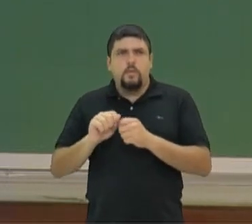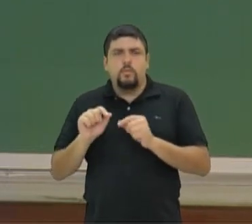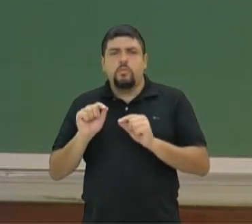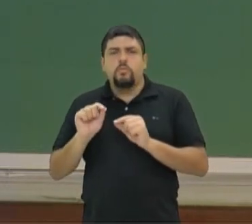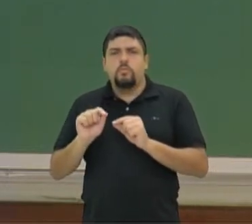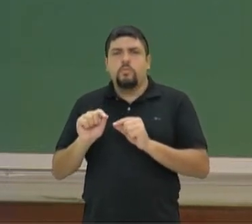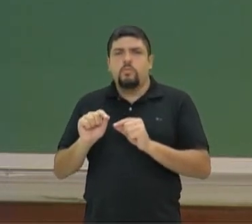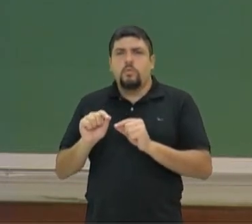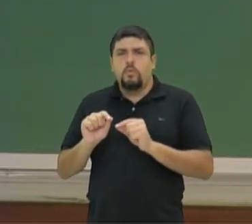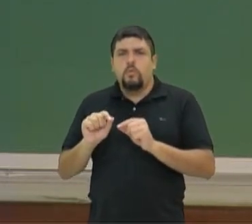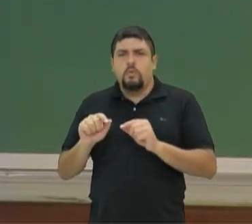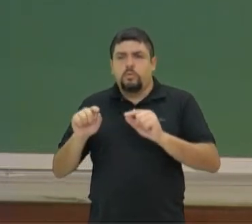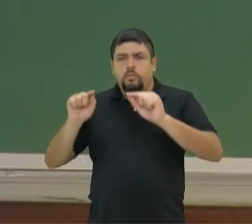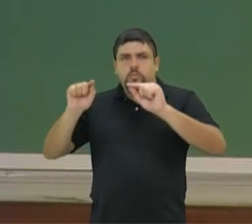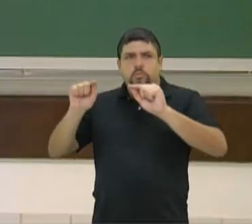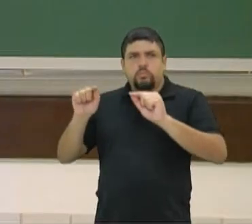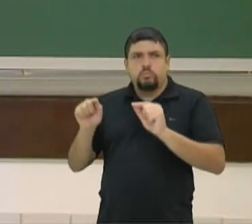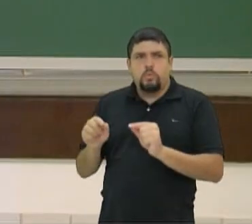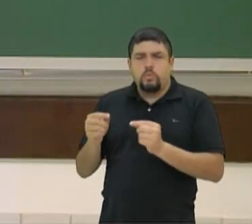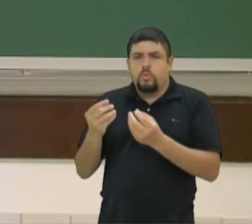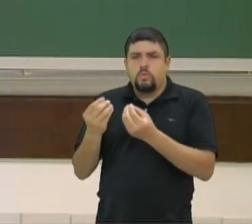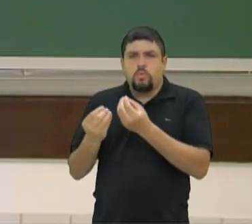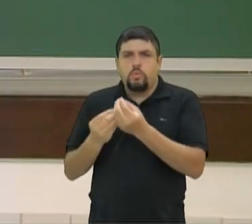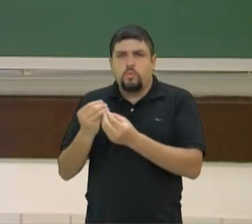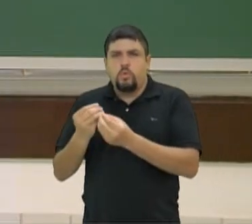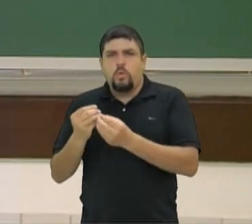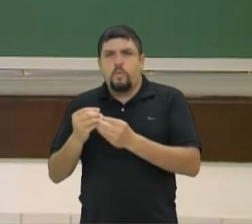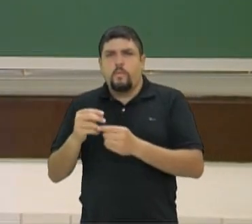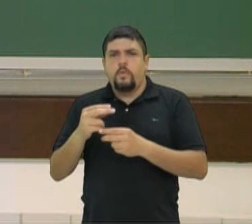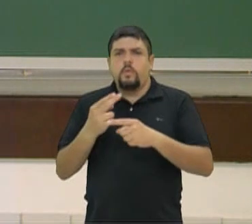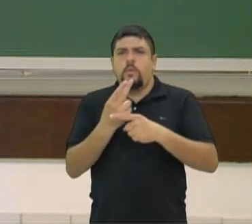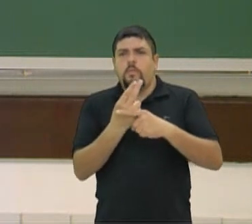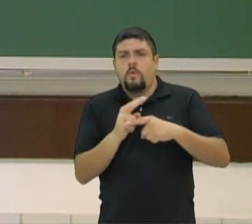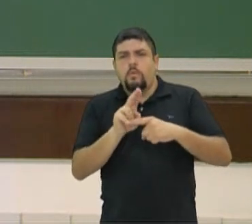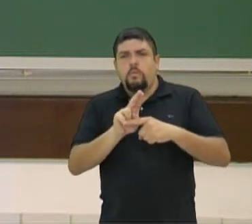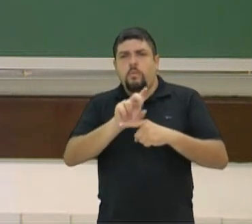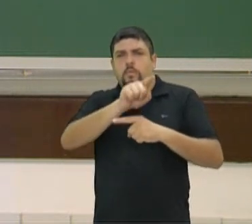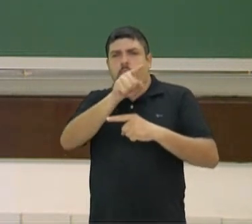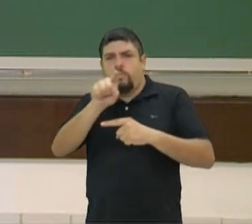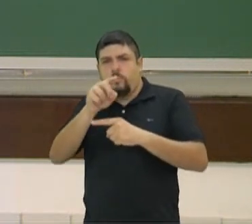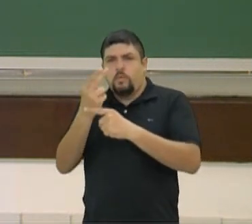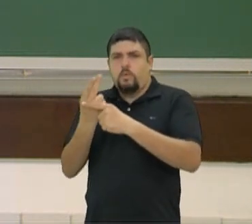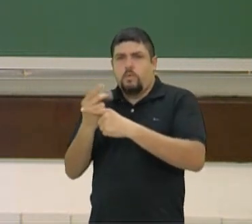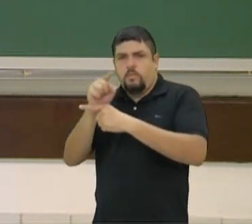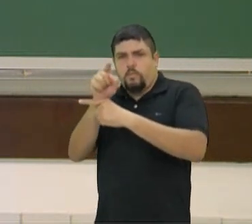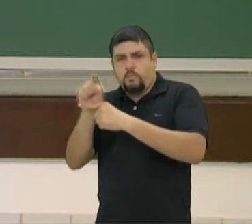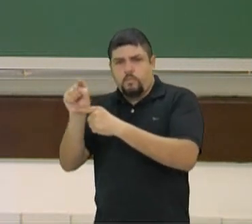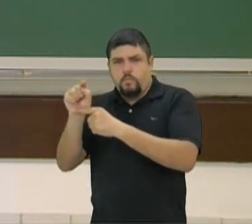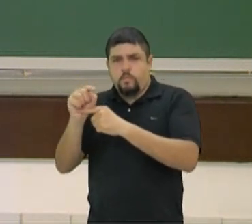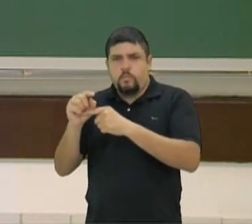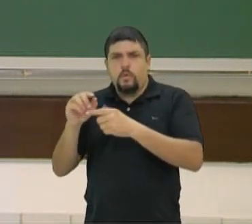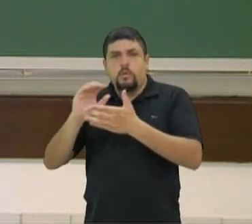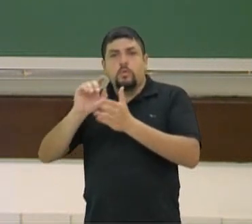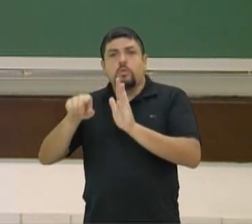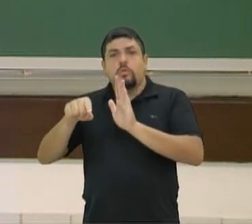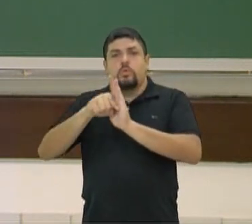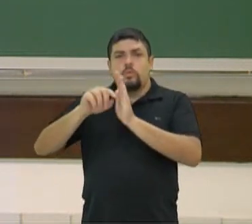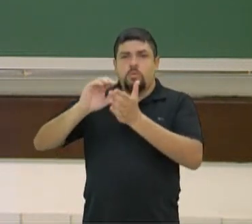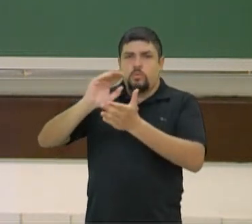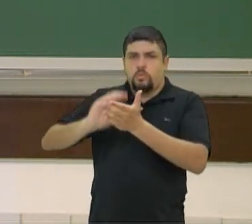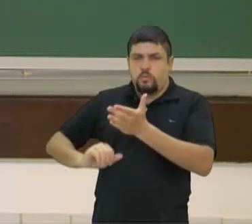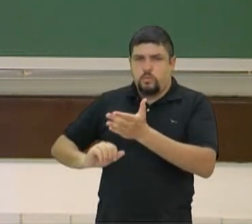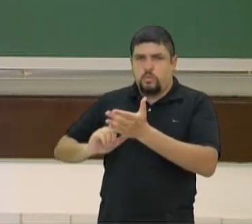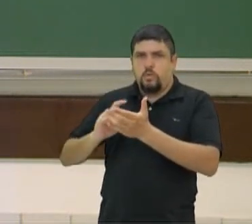entre os argumentos, a diferença entre os π radianos, a diferença entre os graus. Com essa